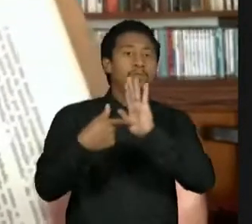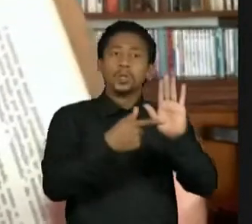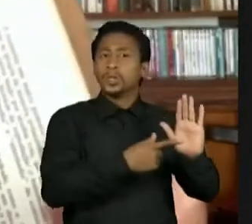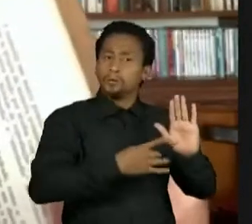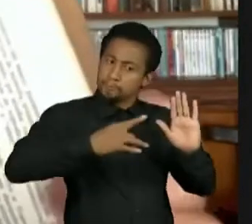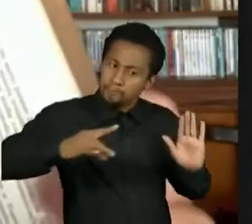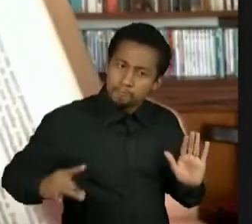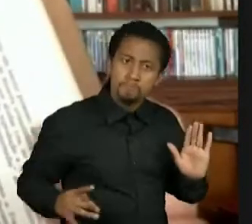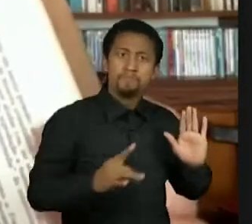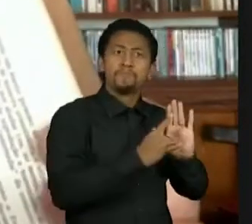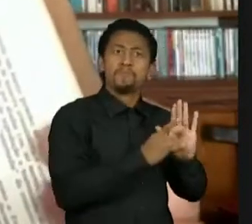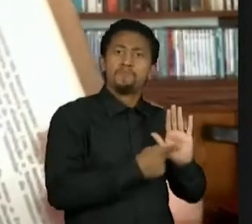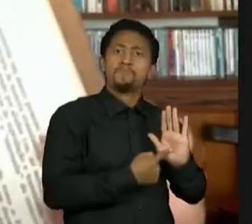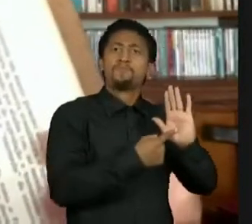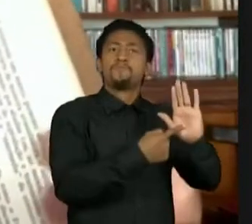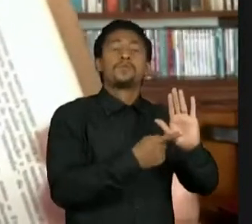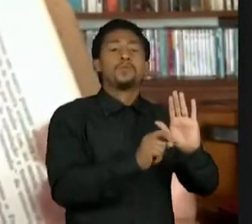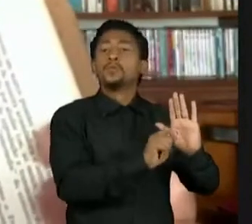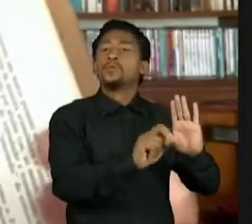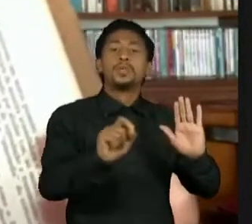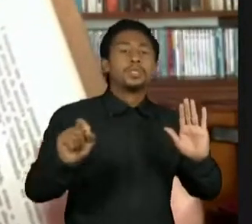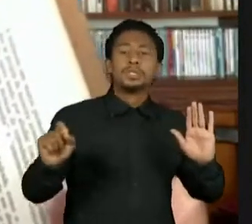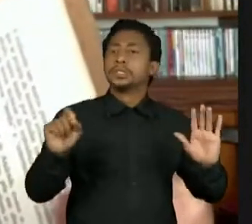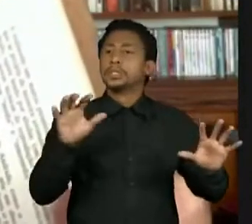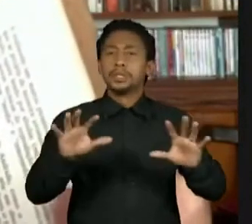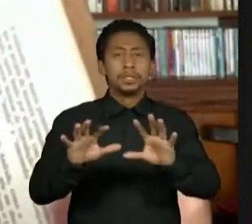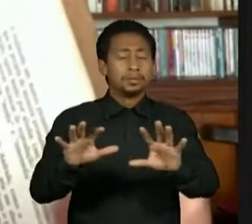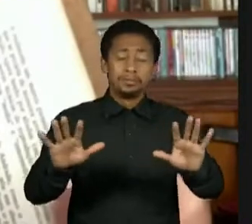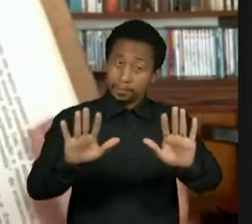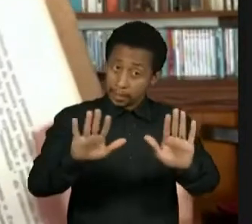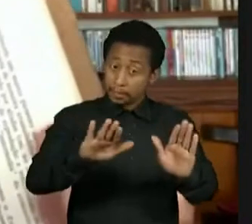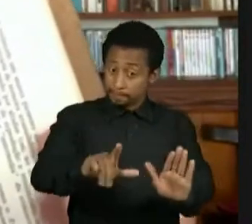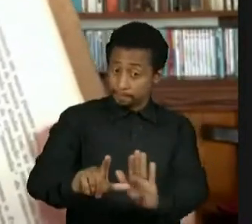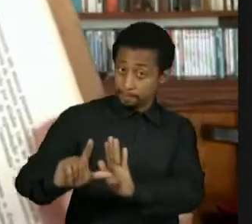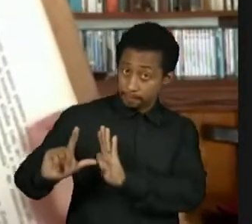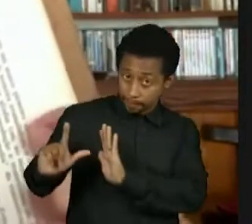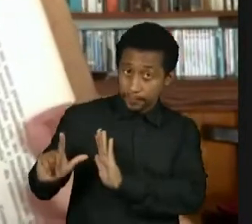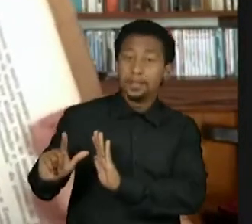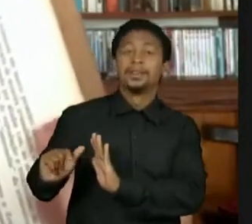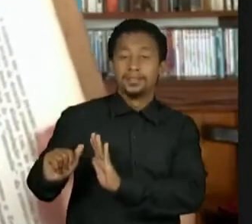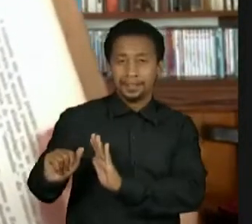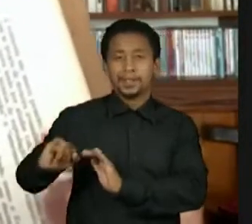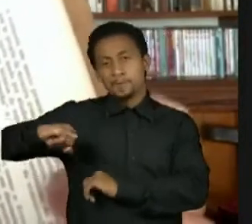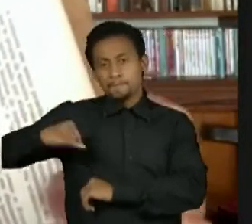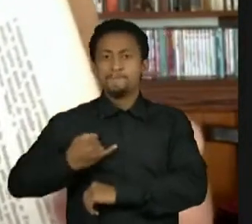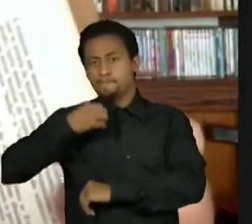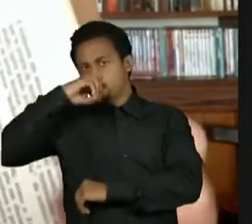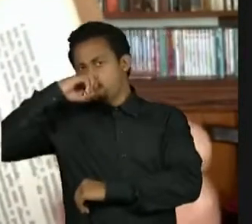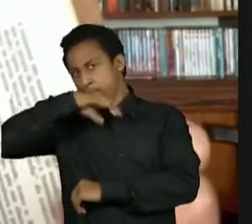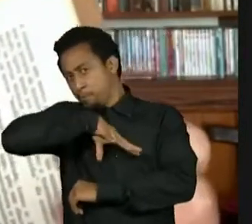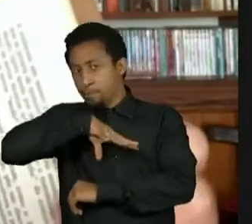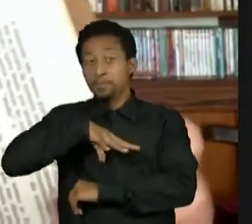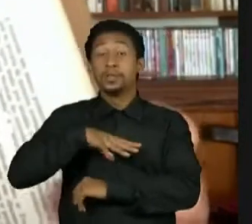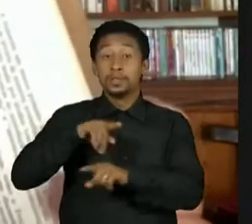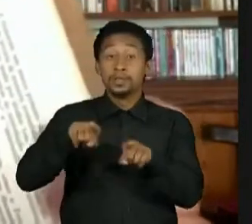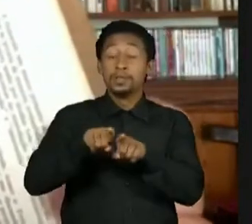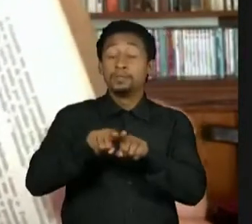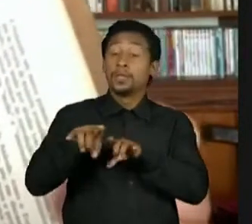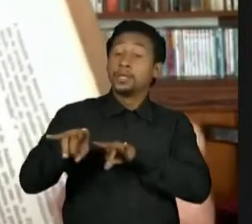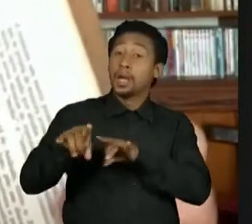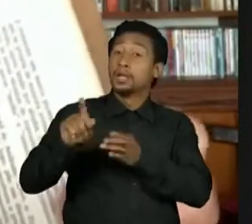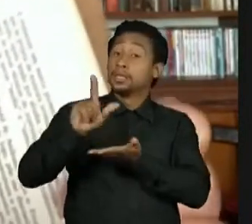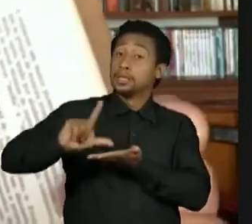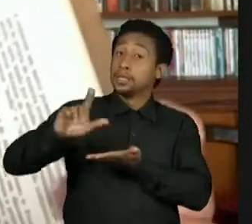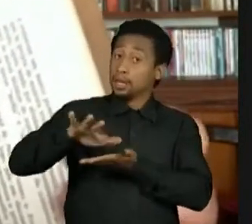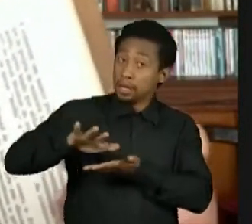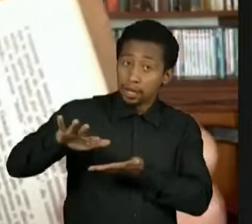livro oswaldiano, para lhe dar uma diretriz uniforme, mas antes da cena, num processo alusivo e elusivo, com um método literário que poderia